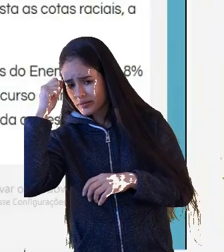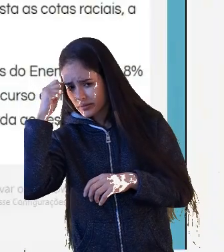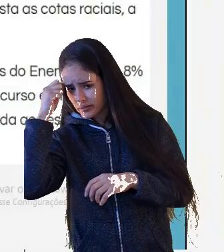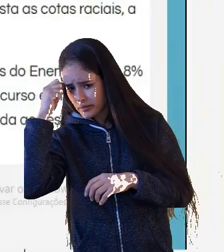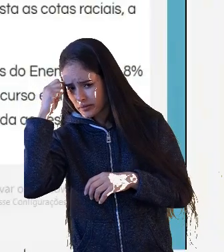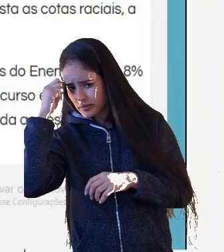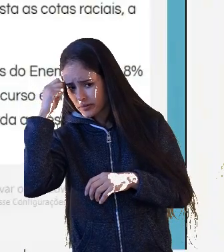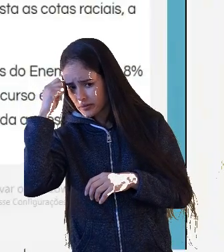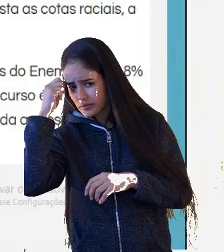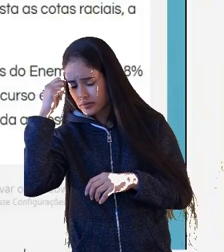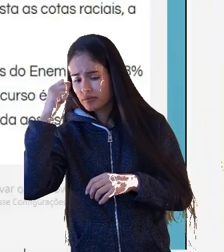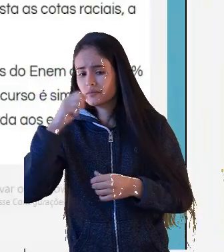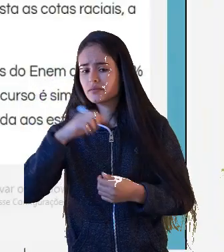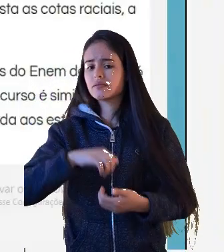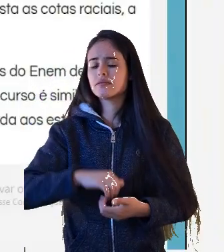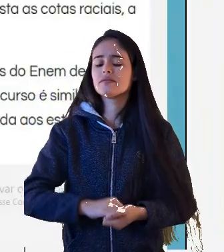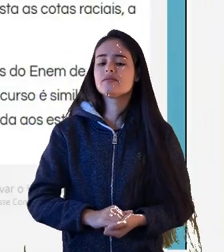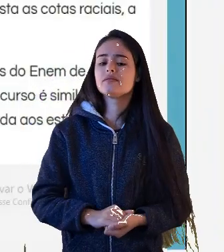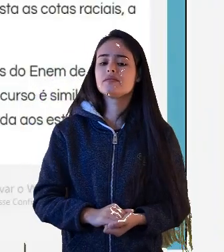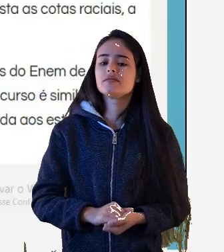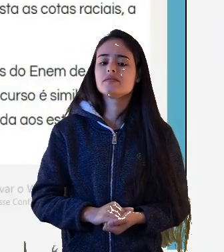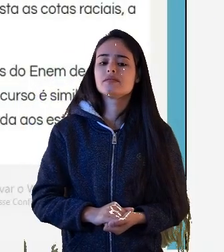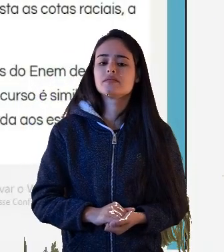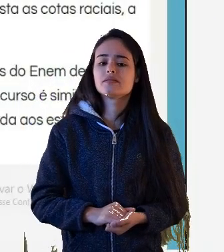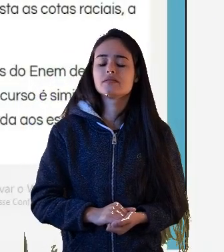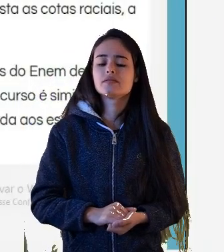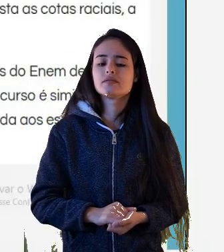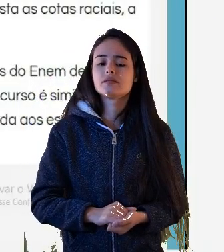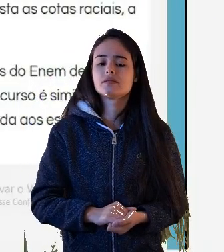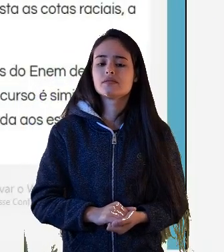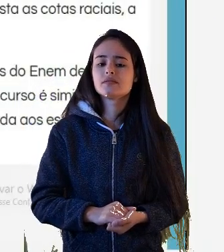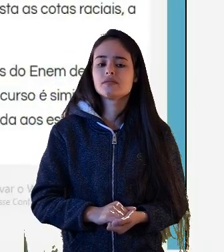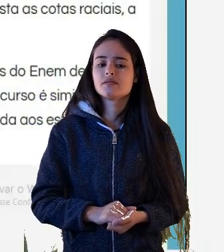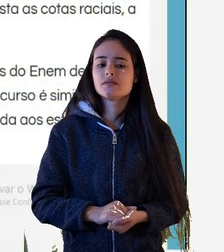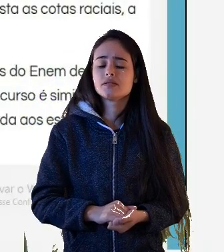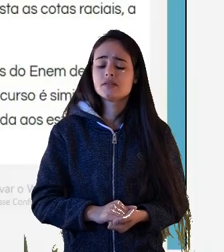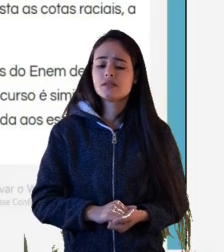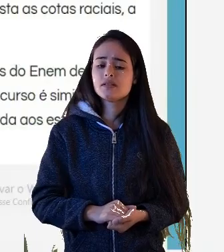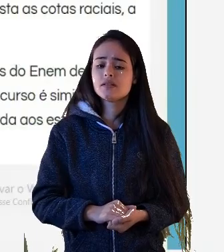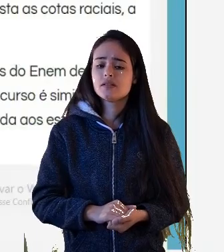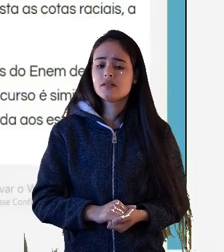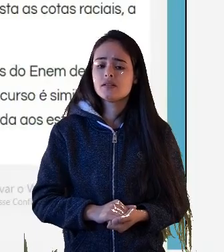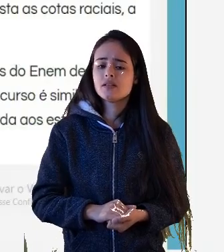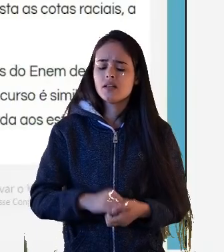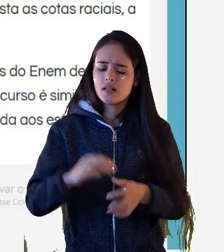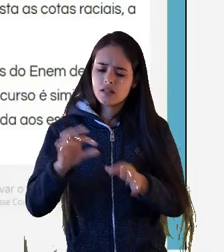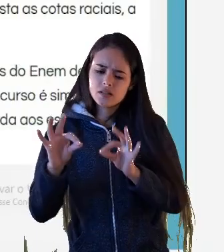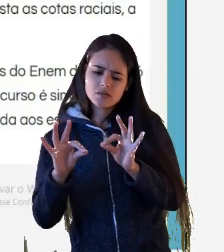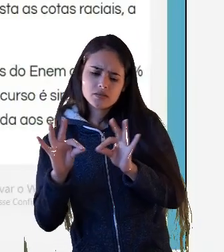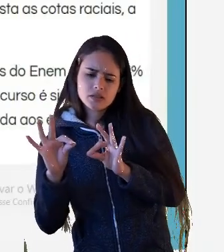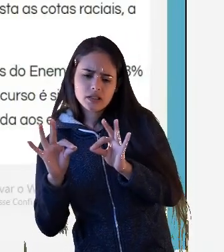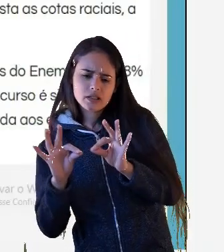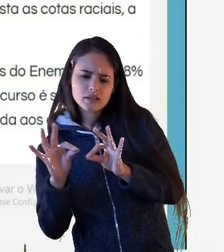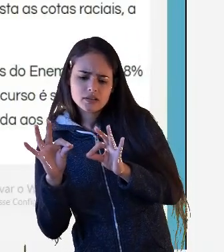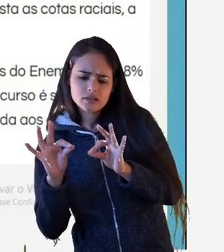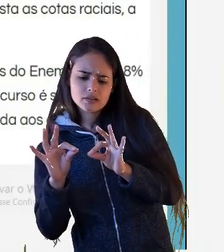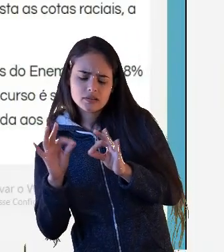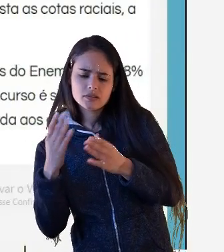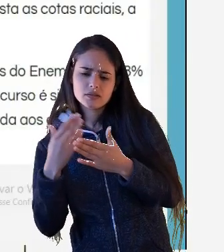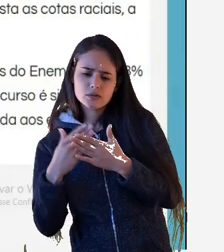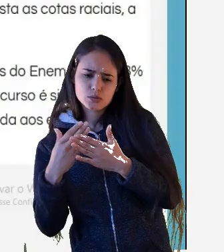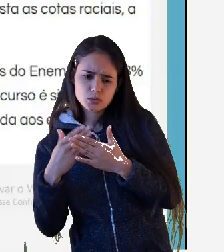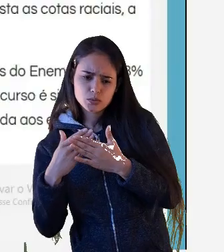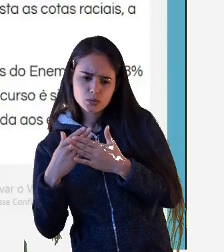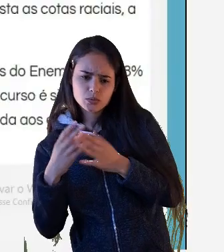pessoas diferentes. Então, assim, não pode ter uma banca, por exemplo, só de homens, nem pode ter uma banca só de mulheres, também não pode ter uma banca só de